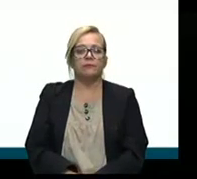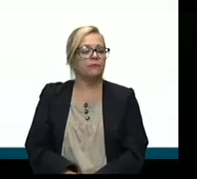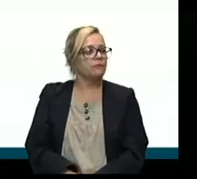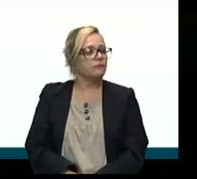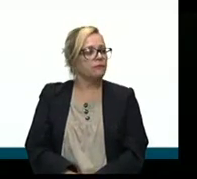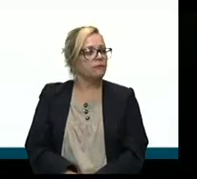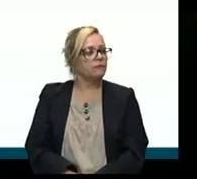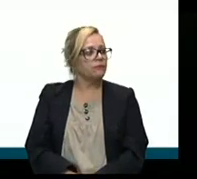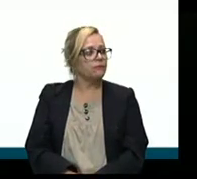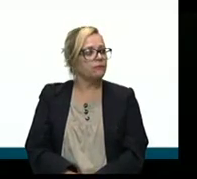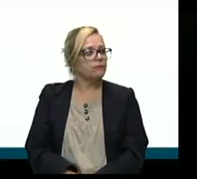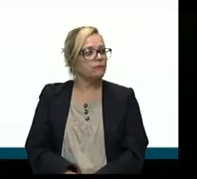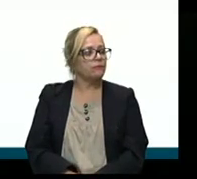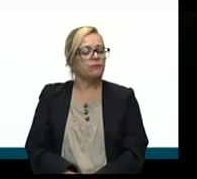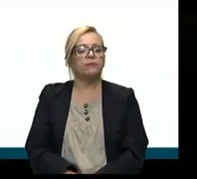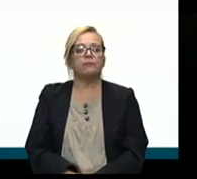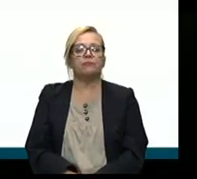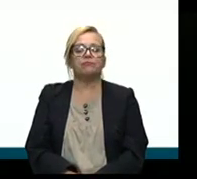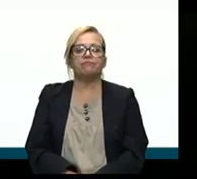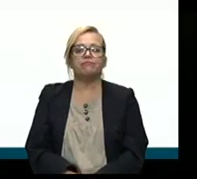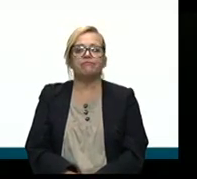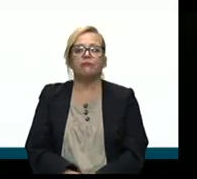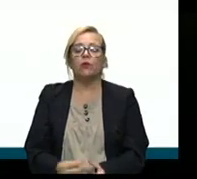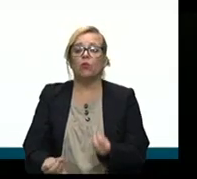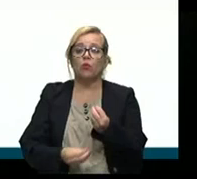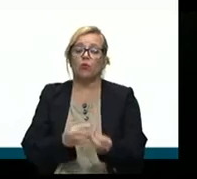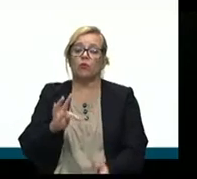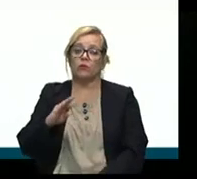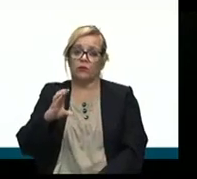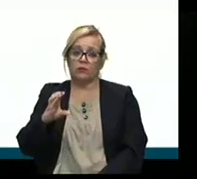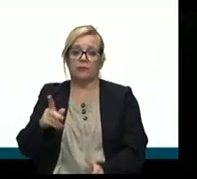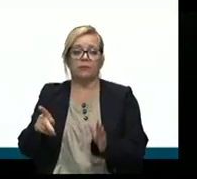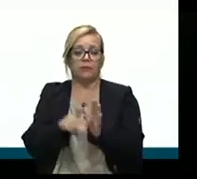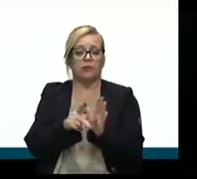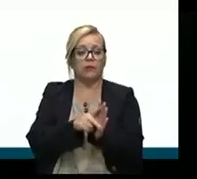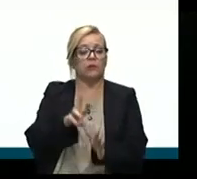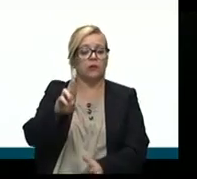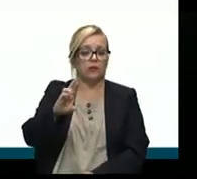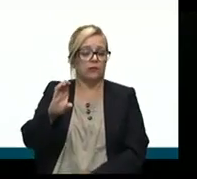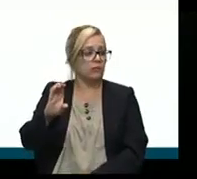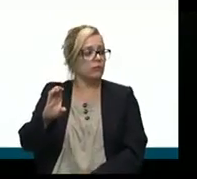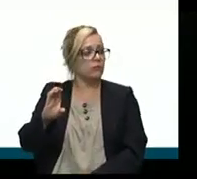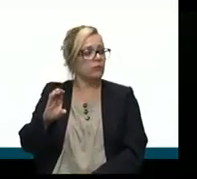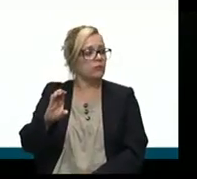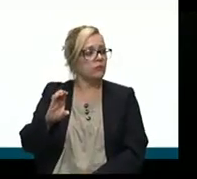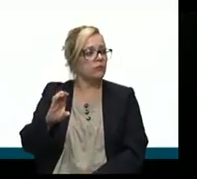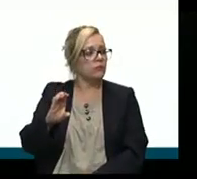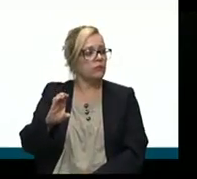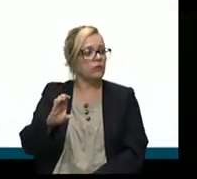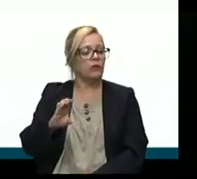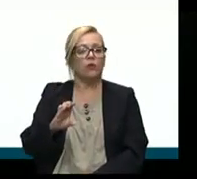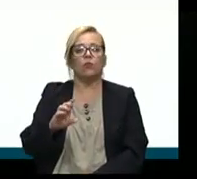Vamos então à conclusão. Como TC pertence à região crítica, decidimos rejeitar a hipótese